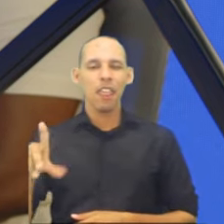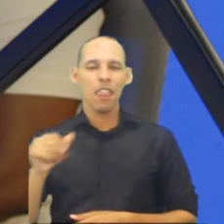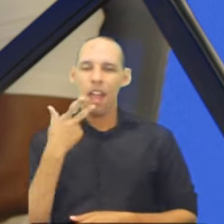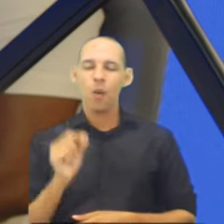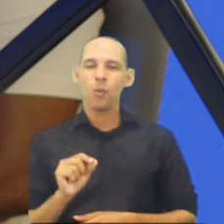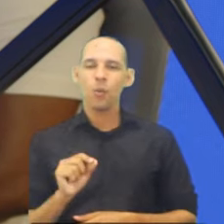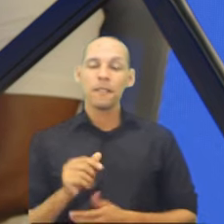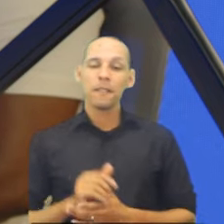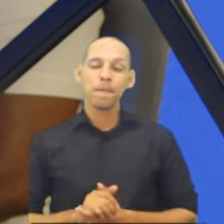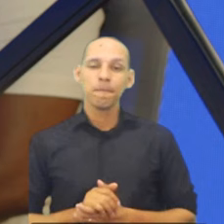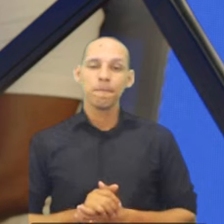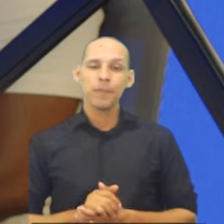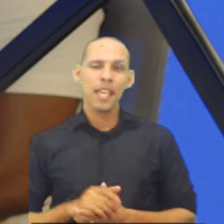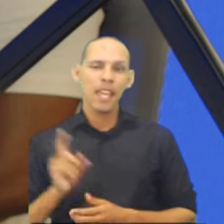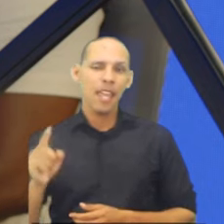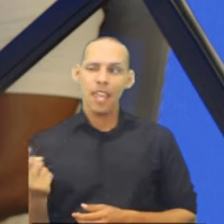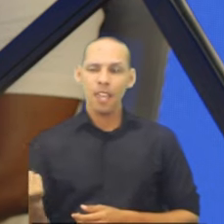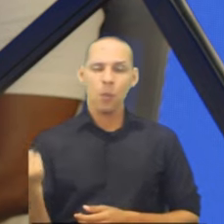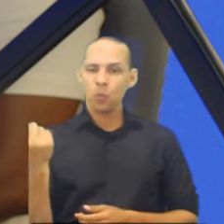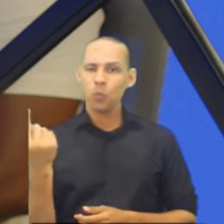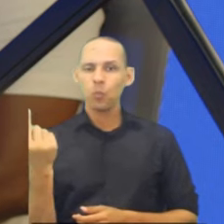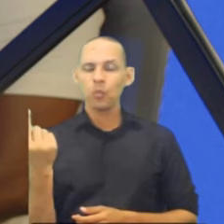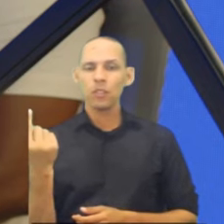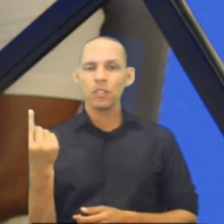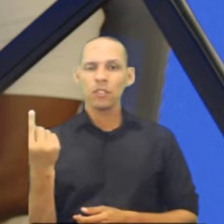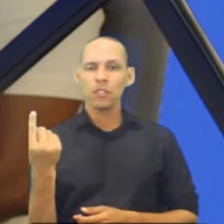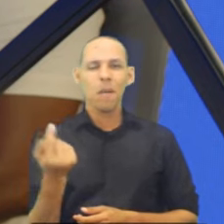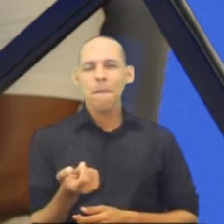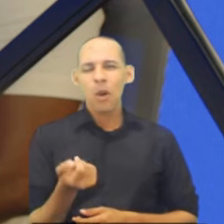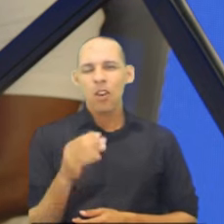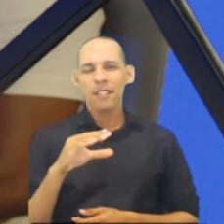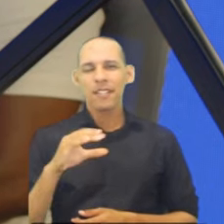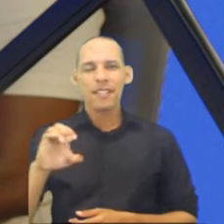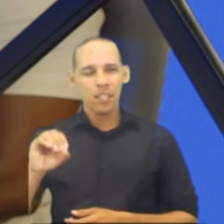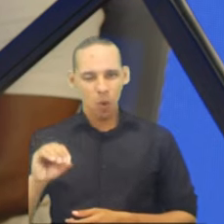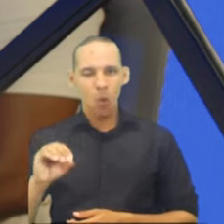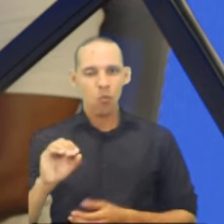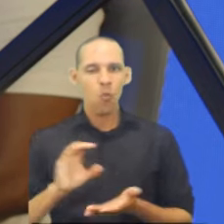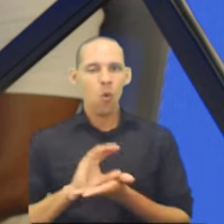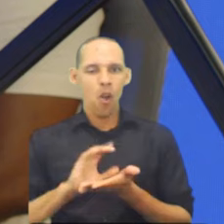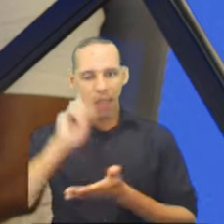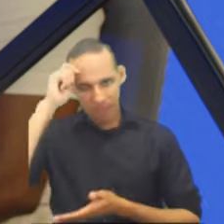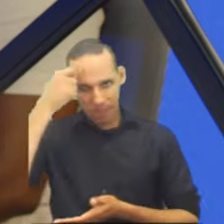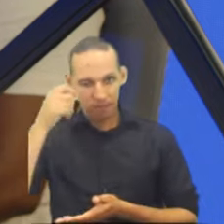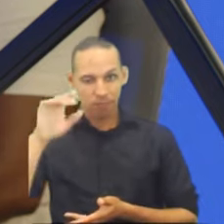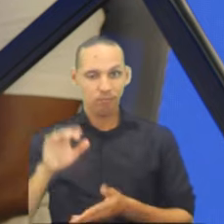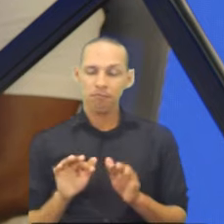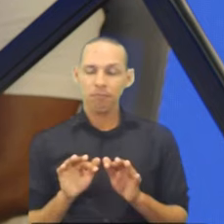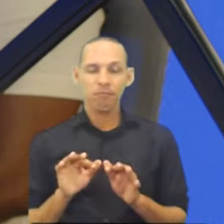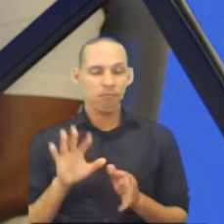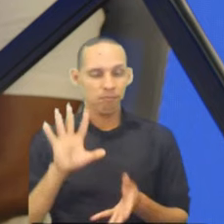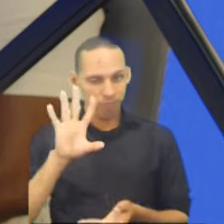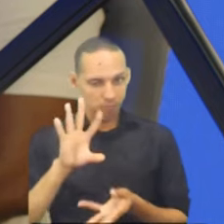disse eh ela é uma das poucas eh eh ce e conselheiras negras vamos